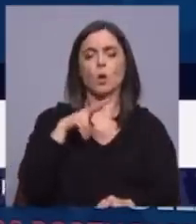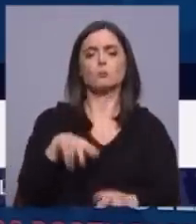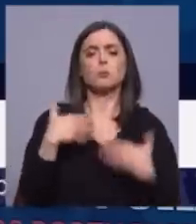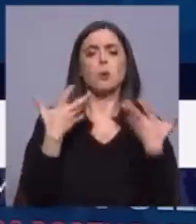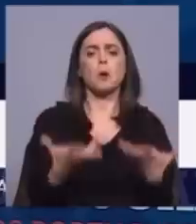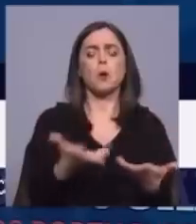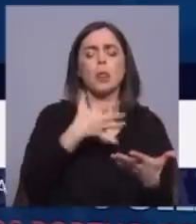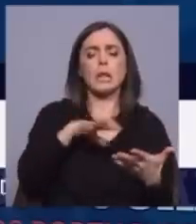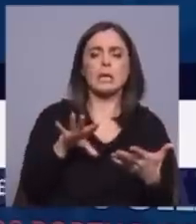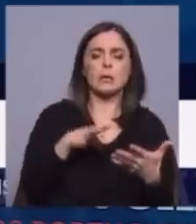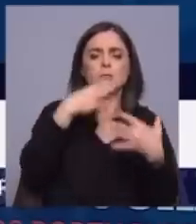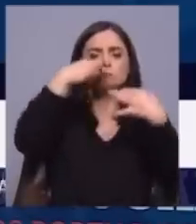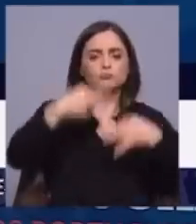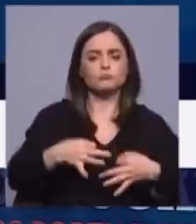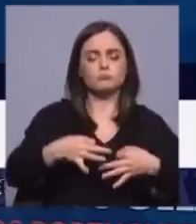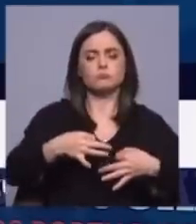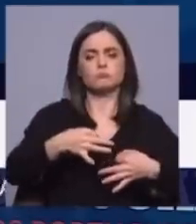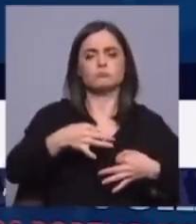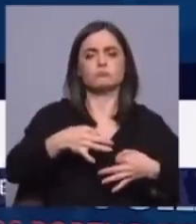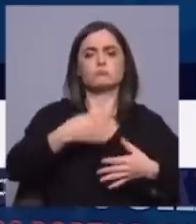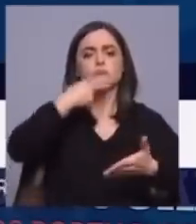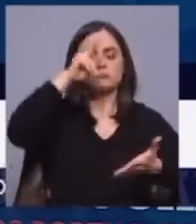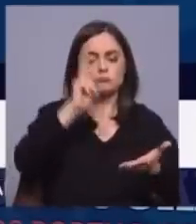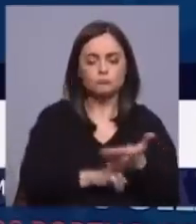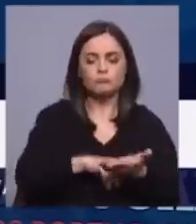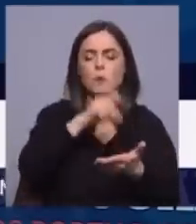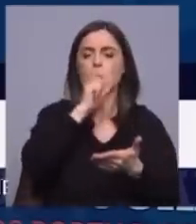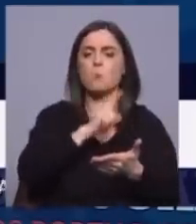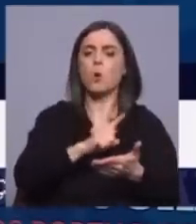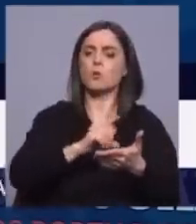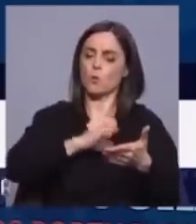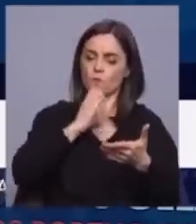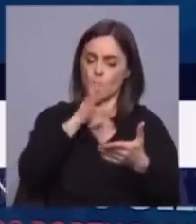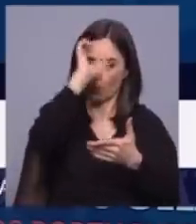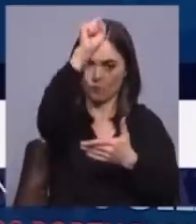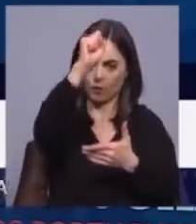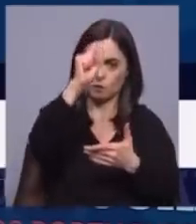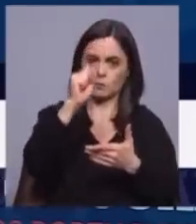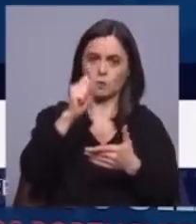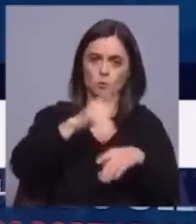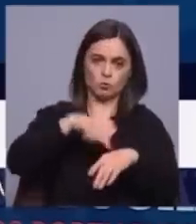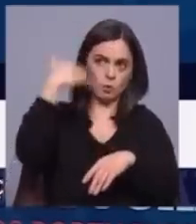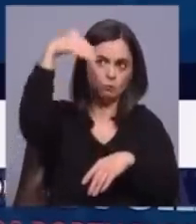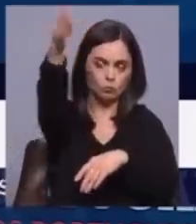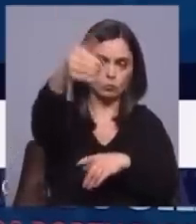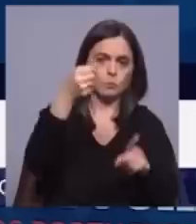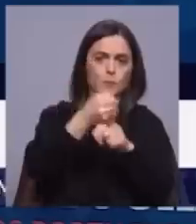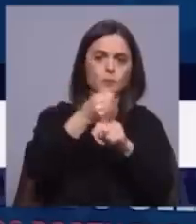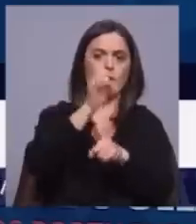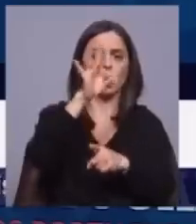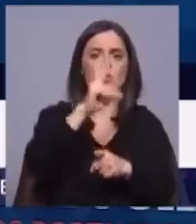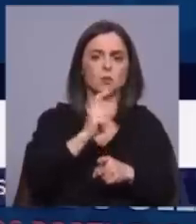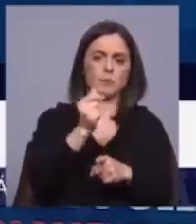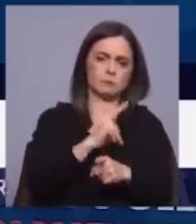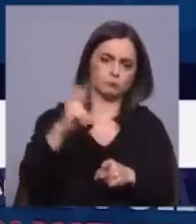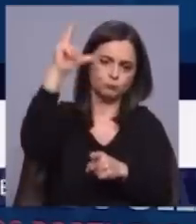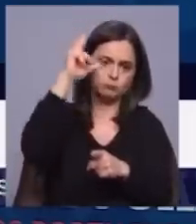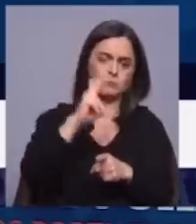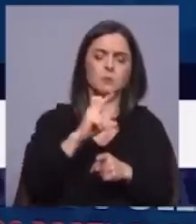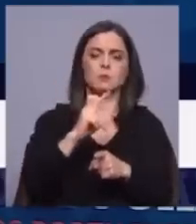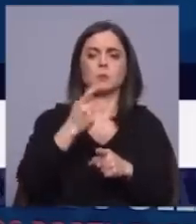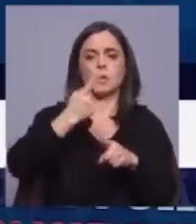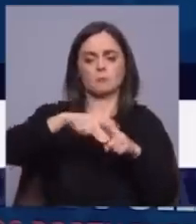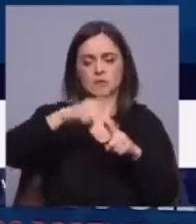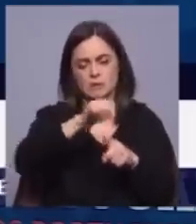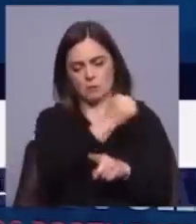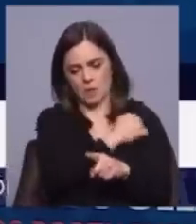momento queriam garantias sólidas que podem contar com o governo nos próximos tempos para lutar contra a inflação o aumento da prestação